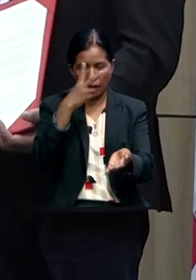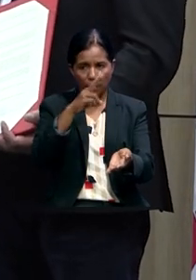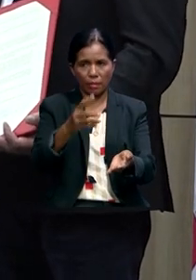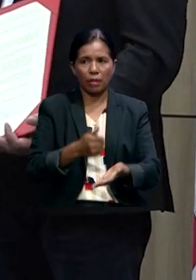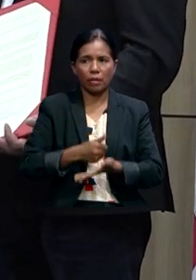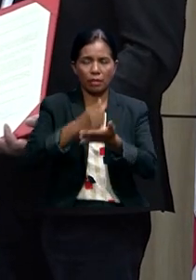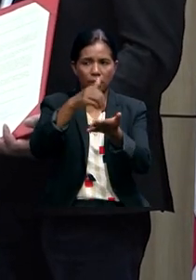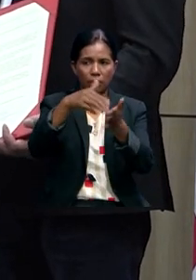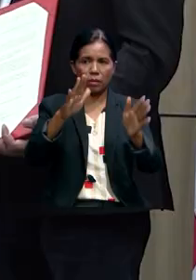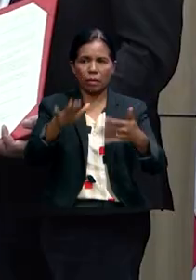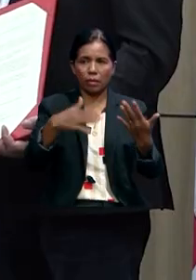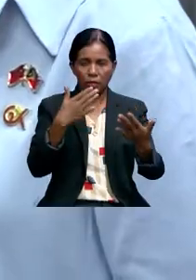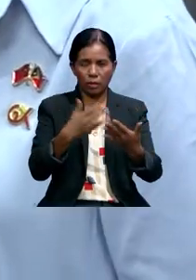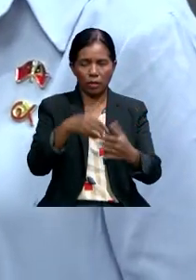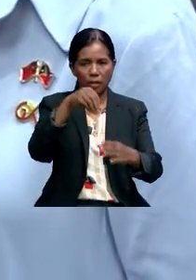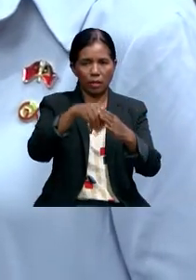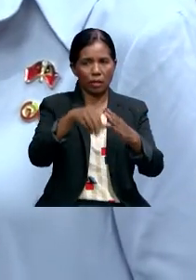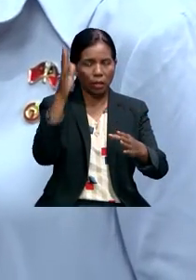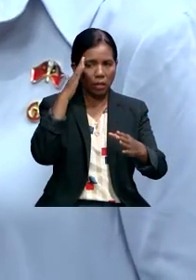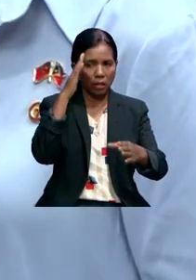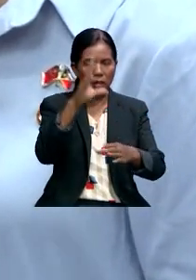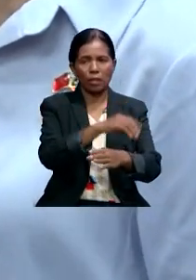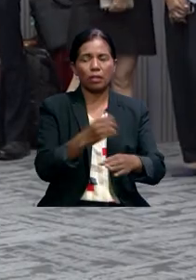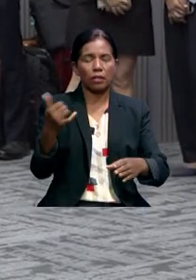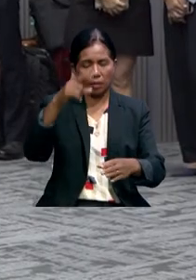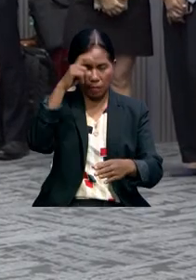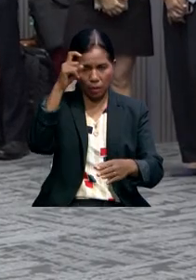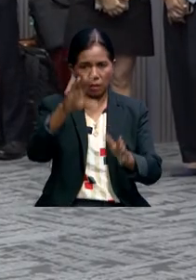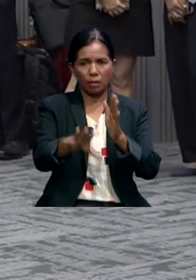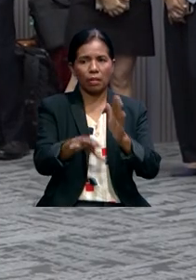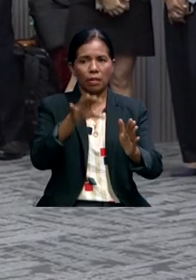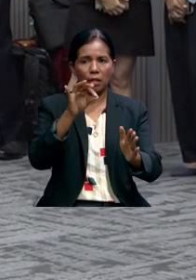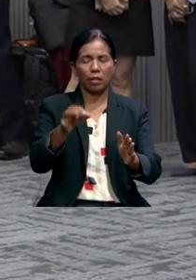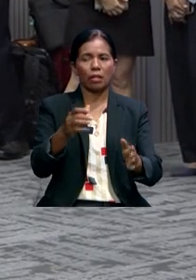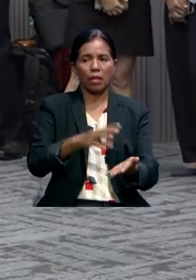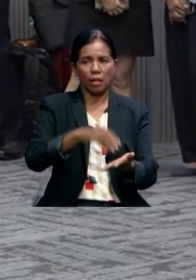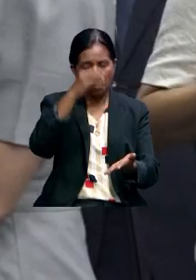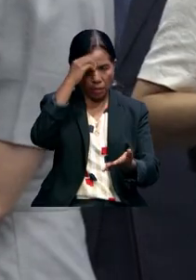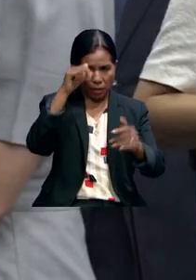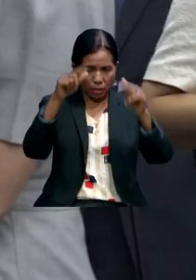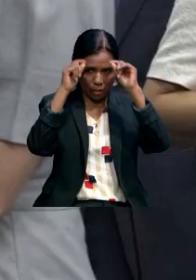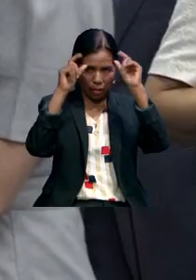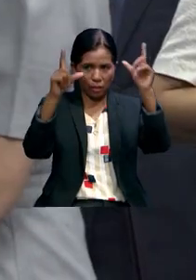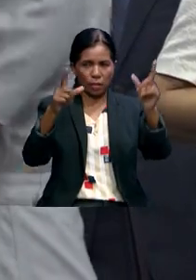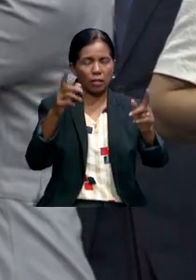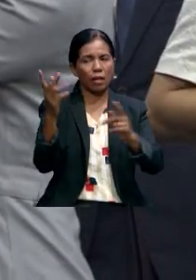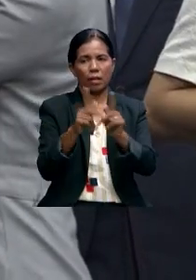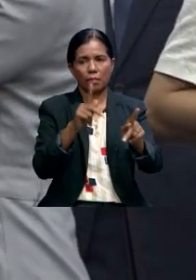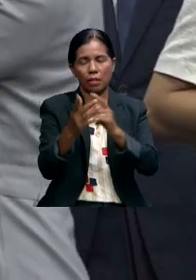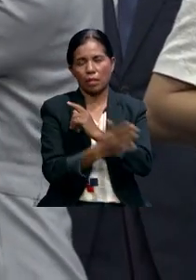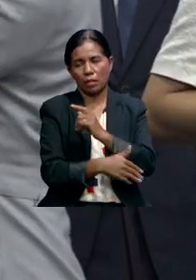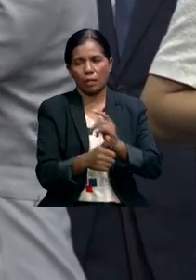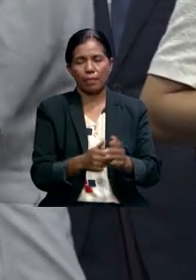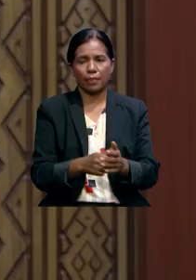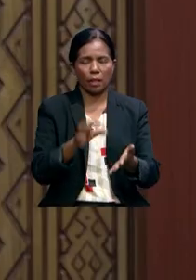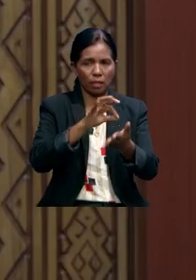ajuda estudante sira haklean kunyesimento no aplika sirne matenek nebe hetan durante aprende ia Timor Leste ia MNRI. Asinatura da oin